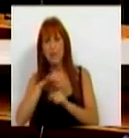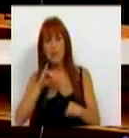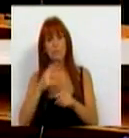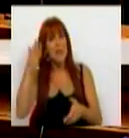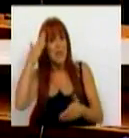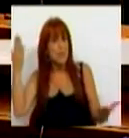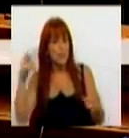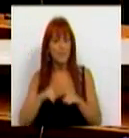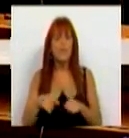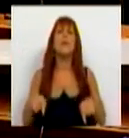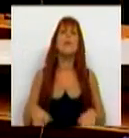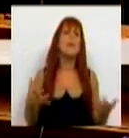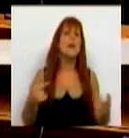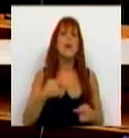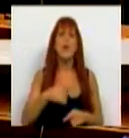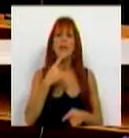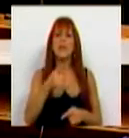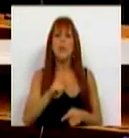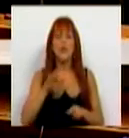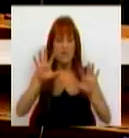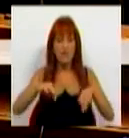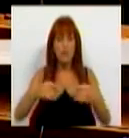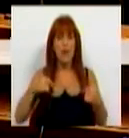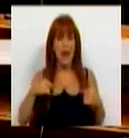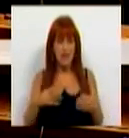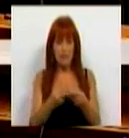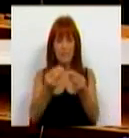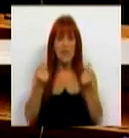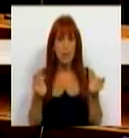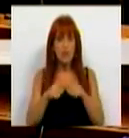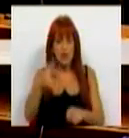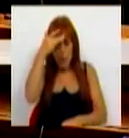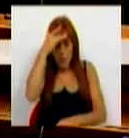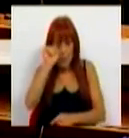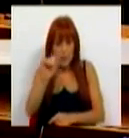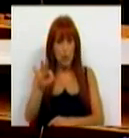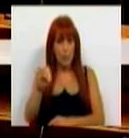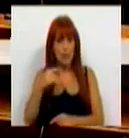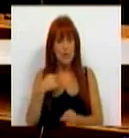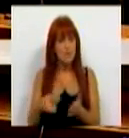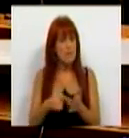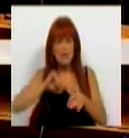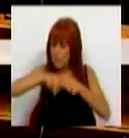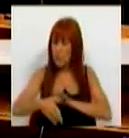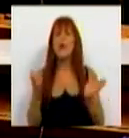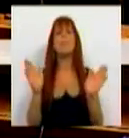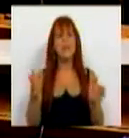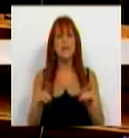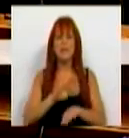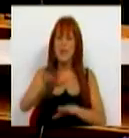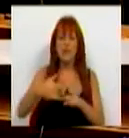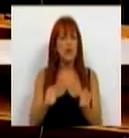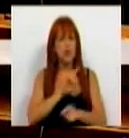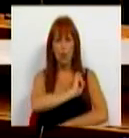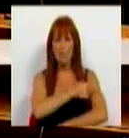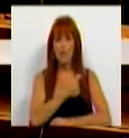razão. E então, quero-vos transmitir para finalizar que esta é uma matéria que, no entendimento do PS, carece de um maior aprofundamento, com o envolvimento